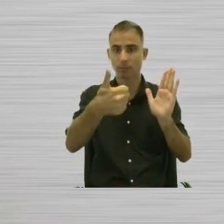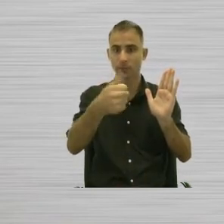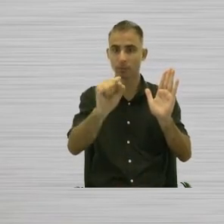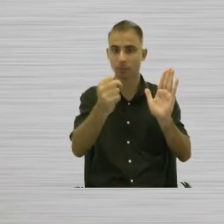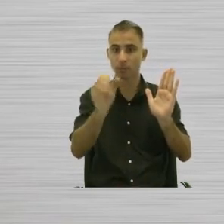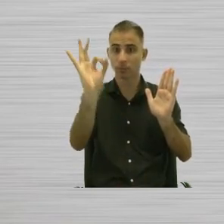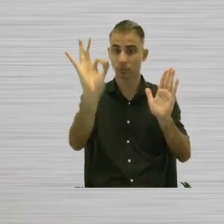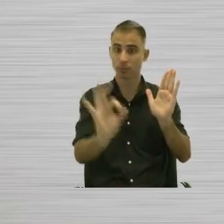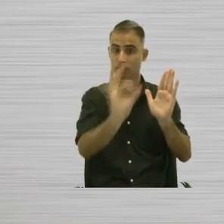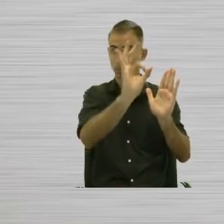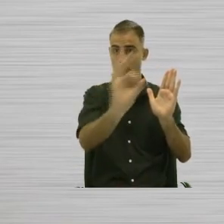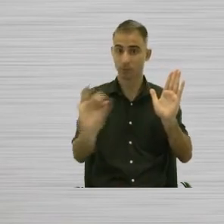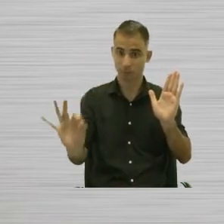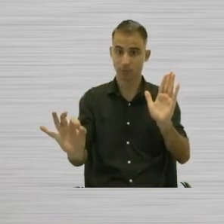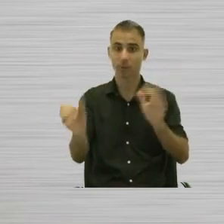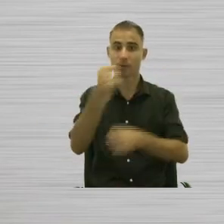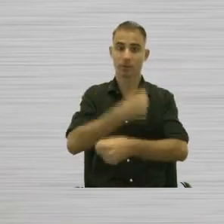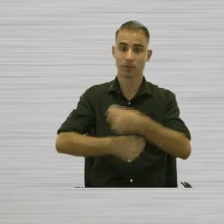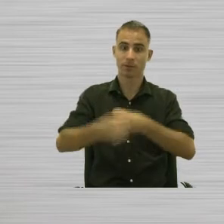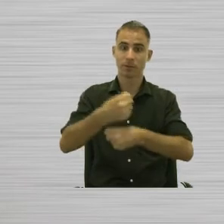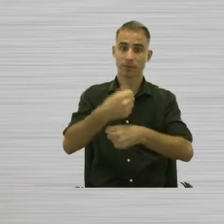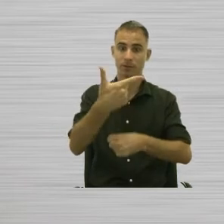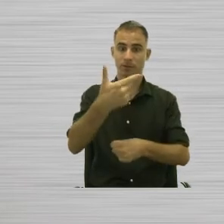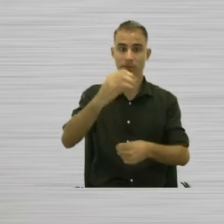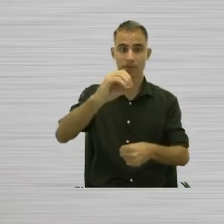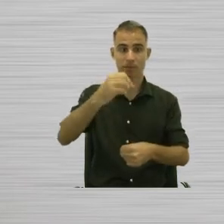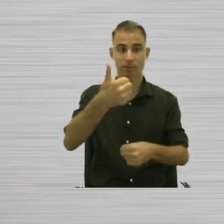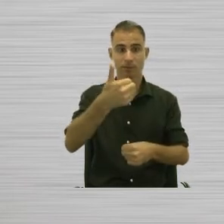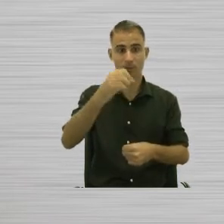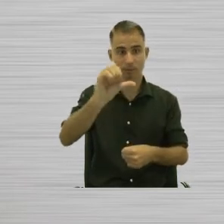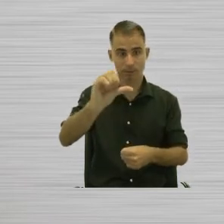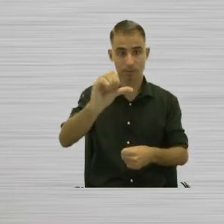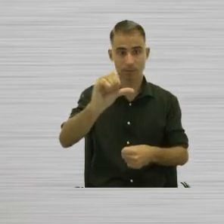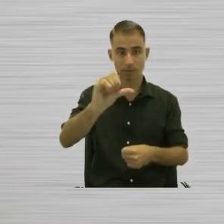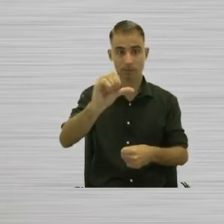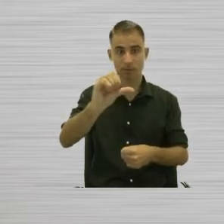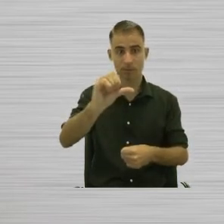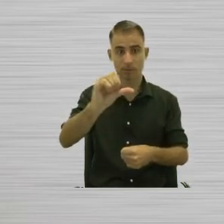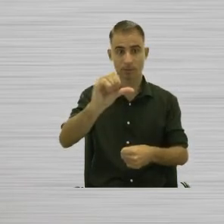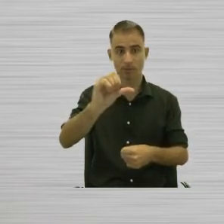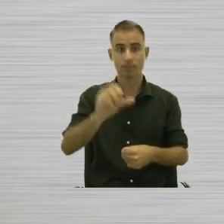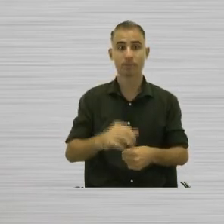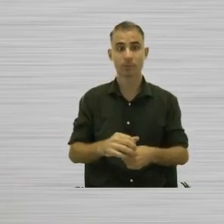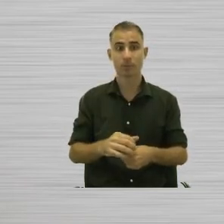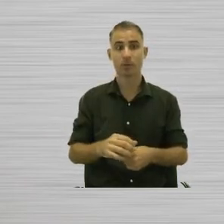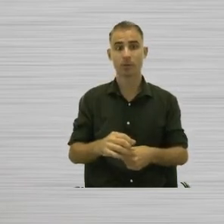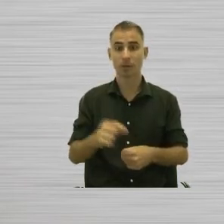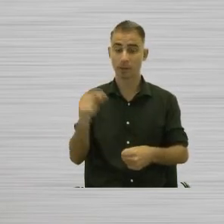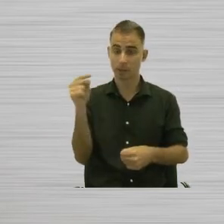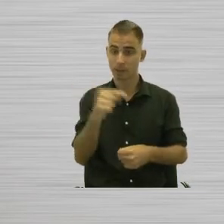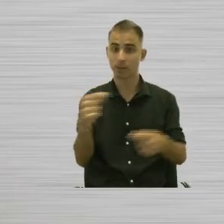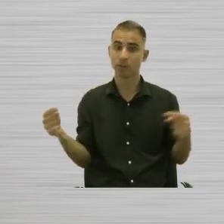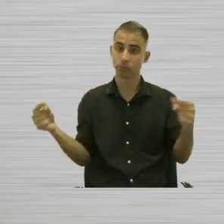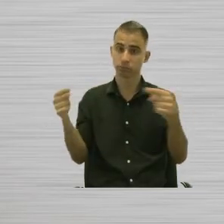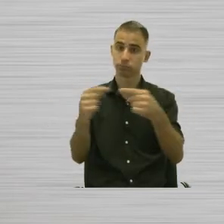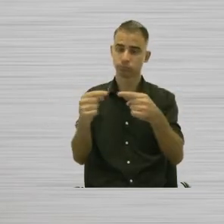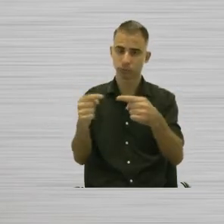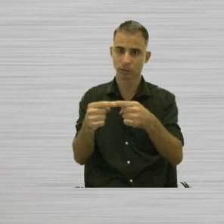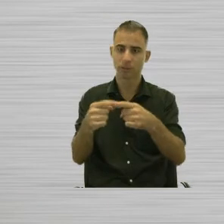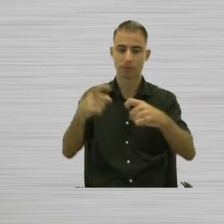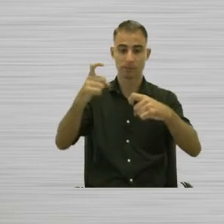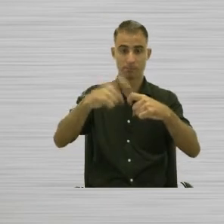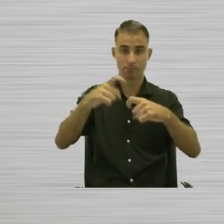8,18%. E aí a gente tem no gráfico ao lado o dado onde diz o número de consultas que essas gestantes